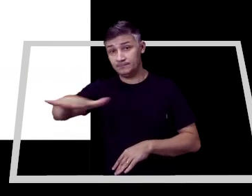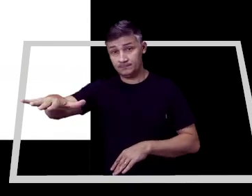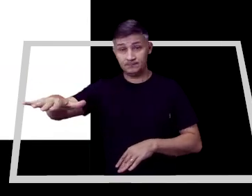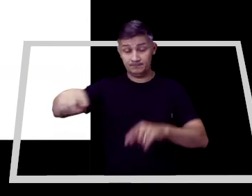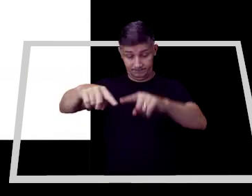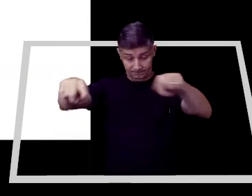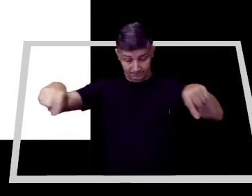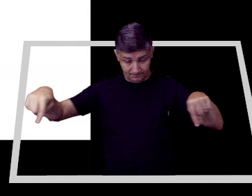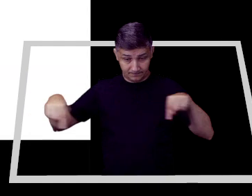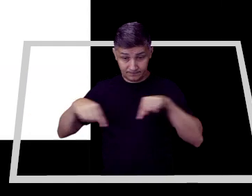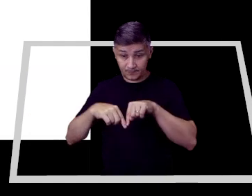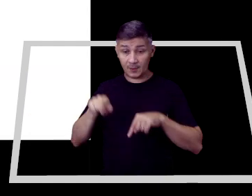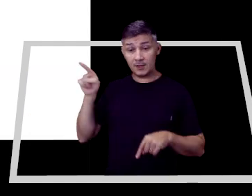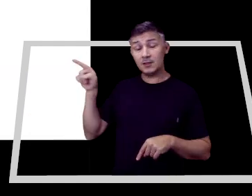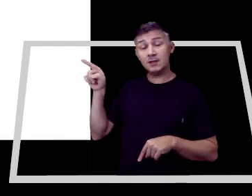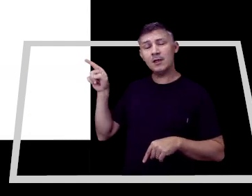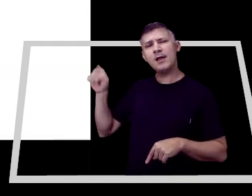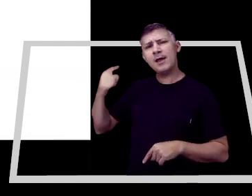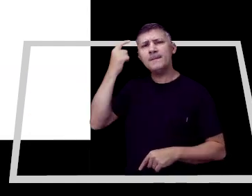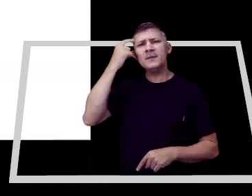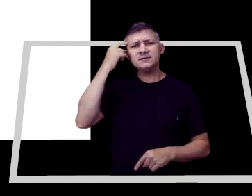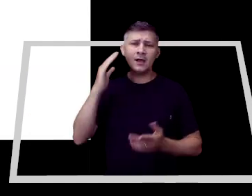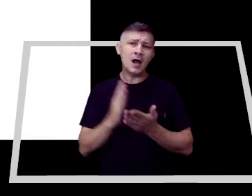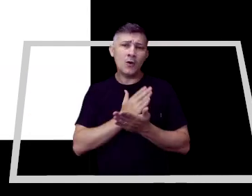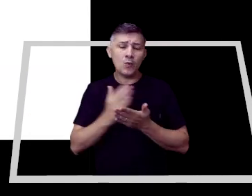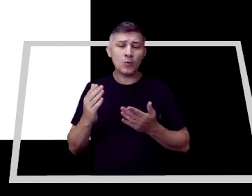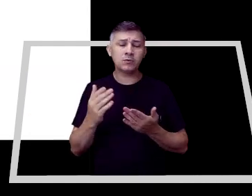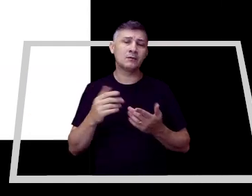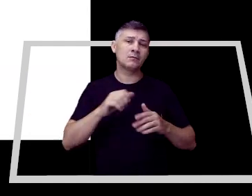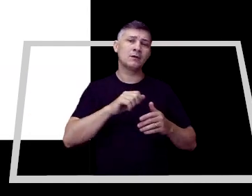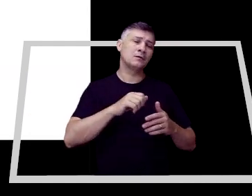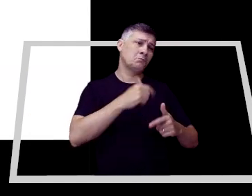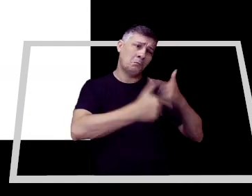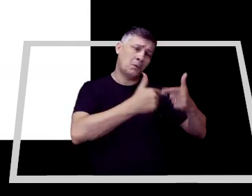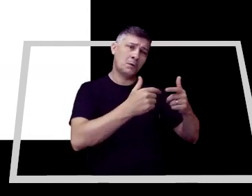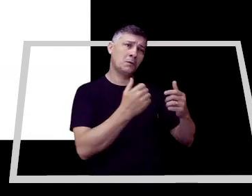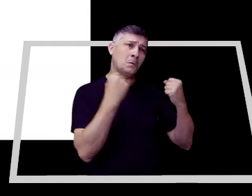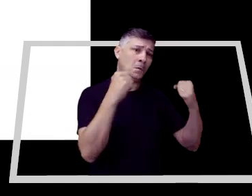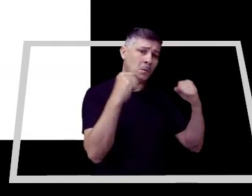E aqui era um sistema de pensar algumas atividades vinculadas, né, a